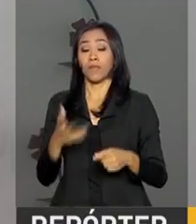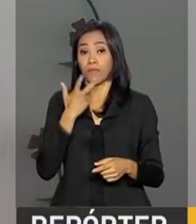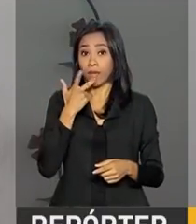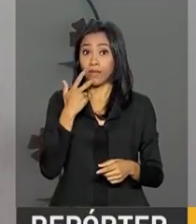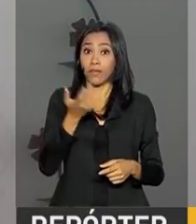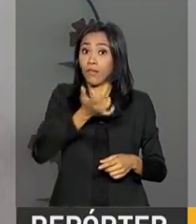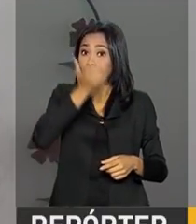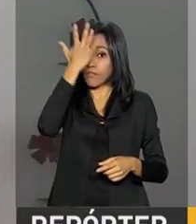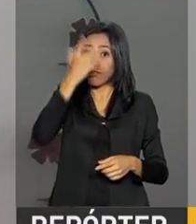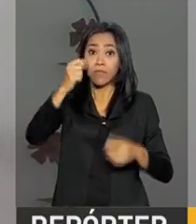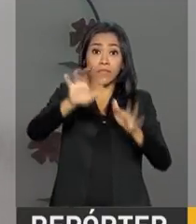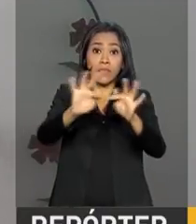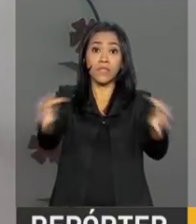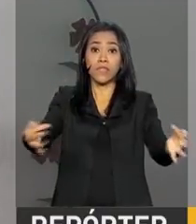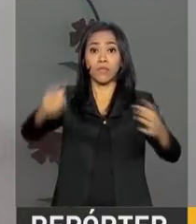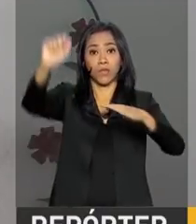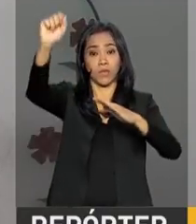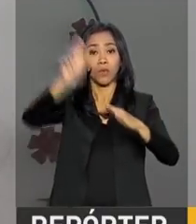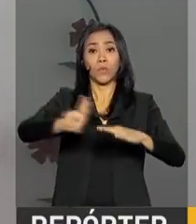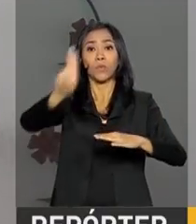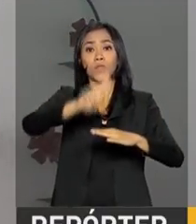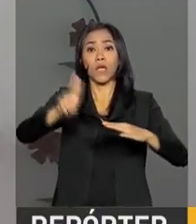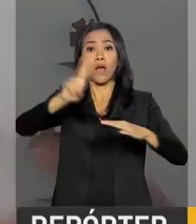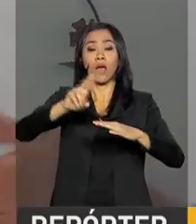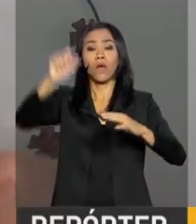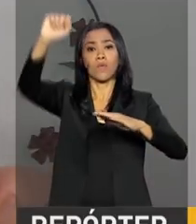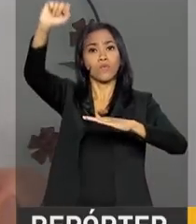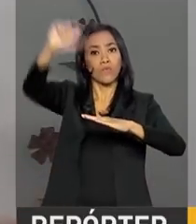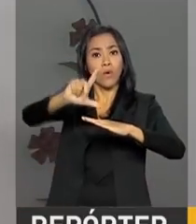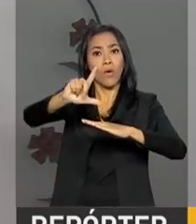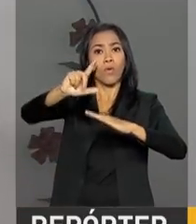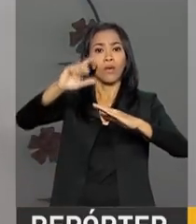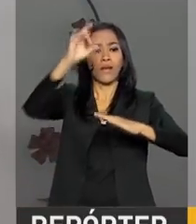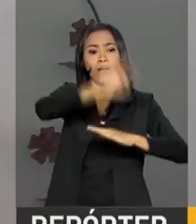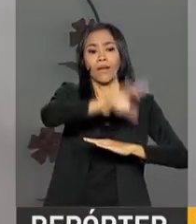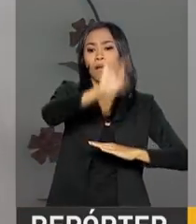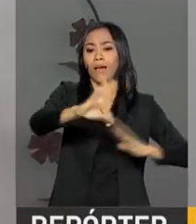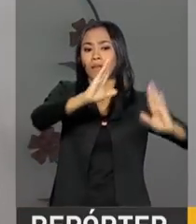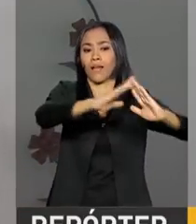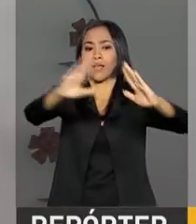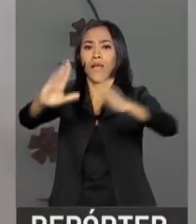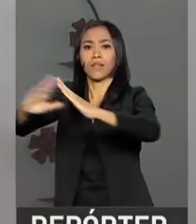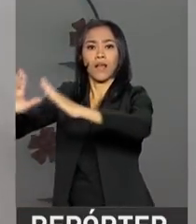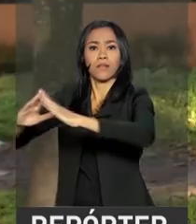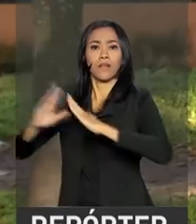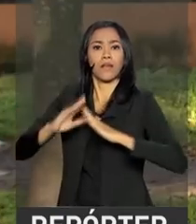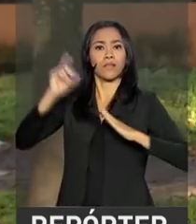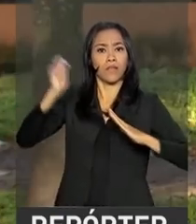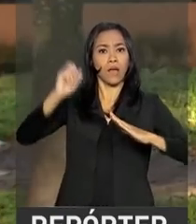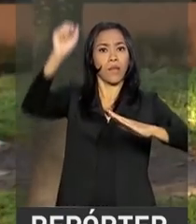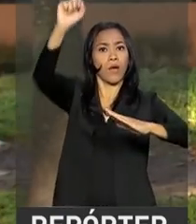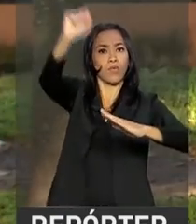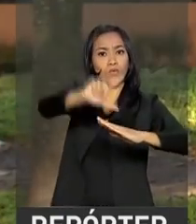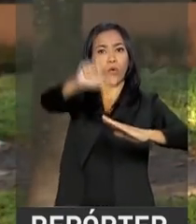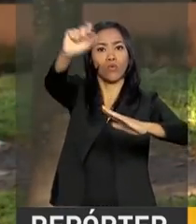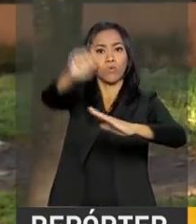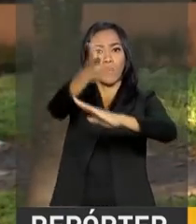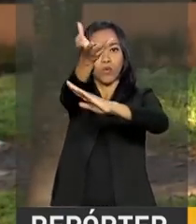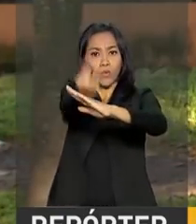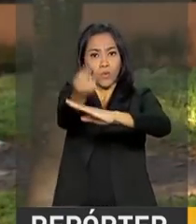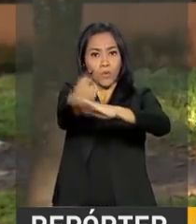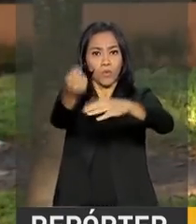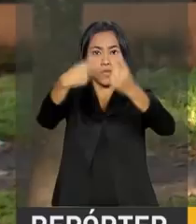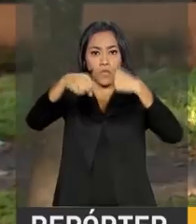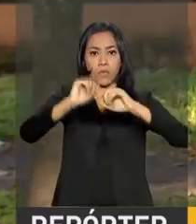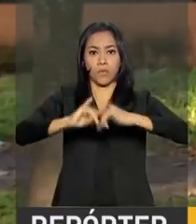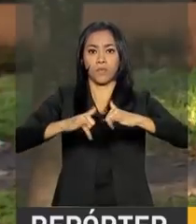e é muito simples em cada cada casa que de um telhado se podia estar gerando energia da própria casa quase 100% das conexões